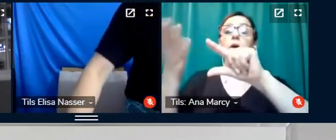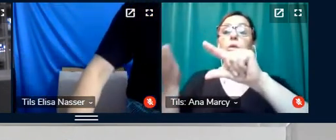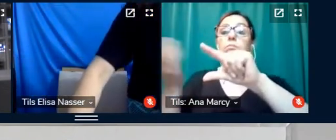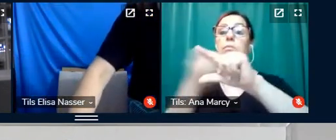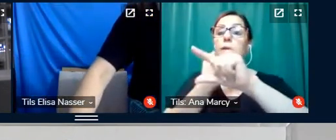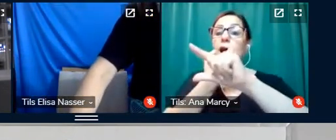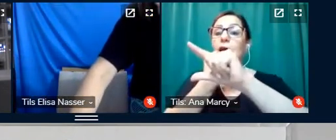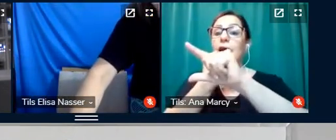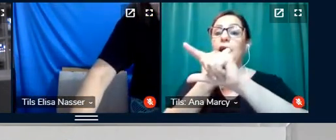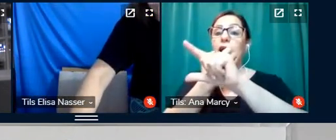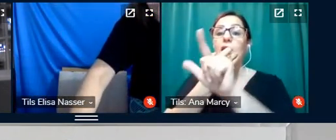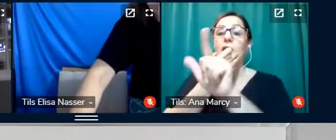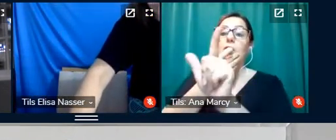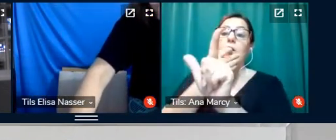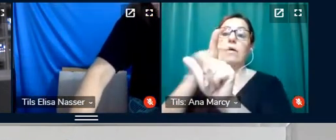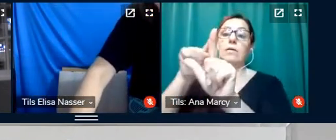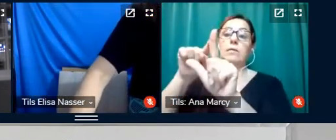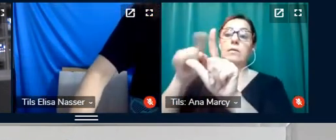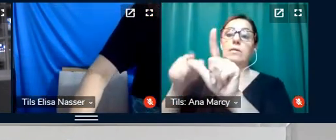Então, olhando para o ângulo,